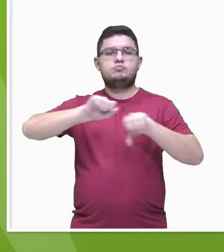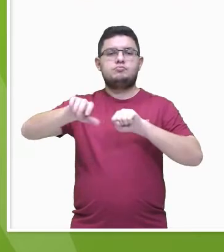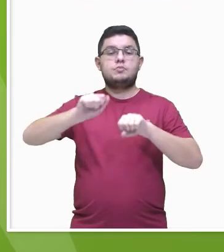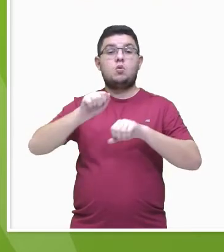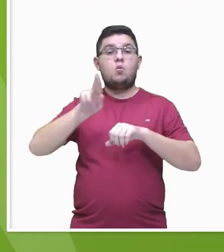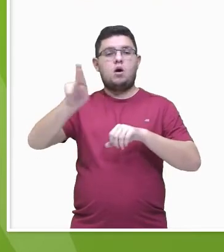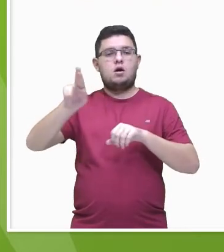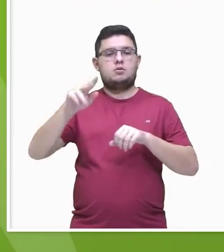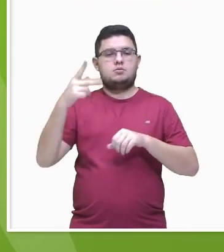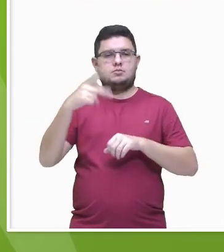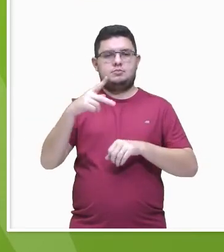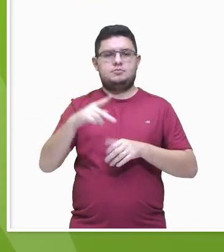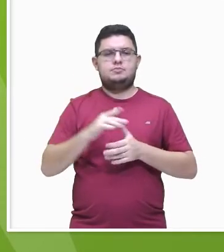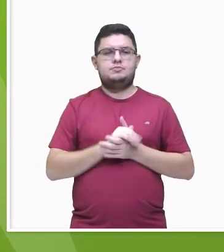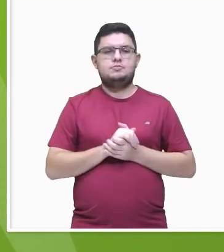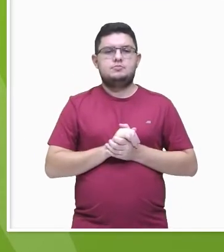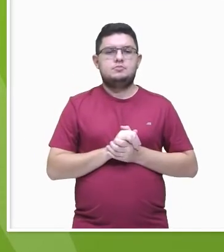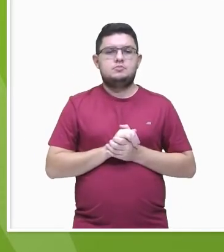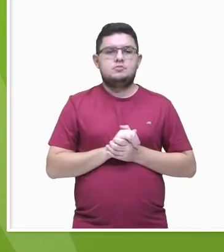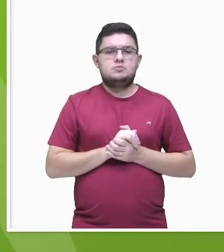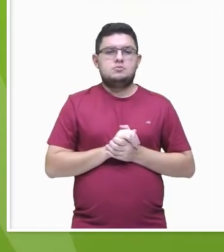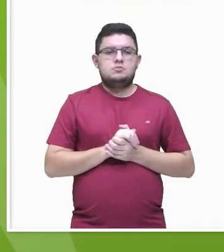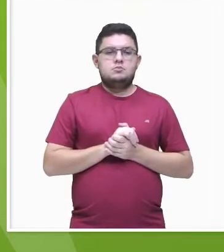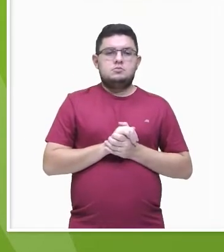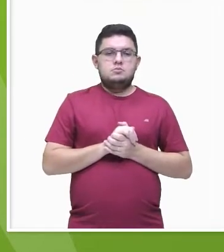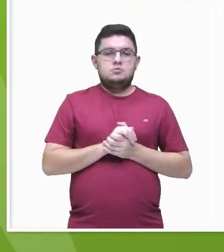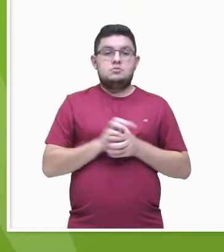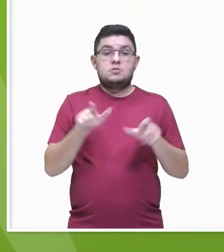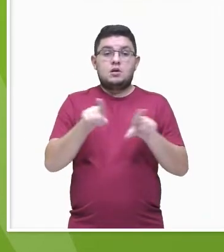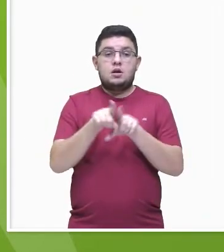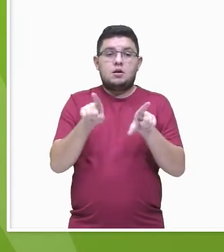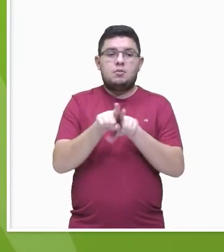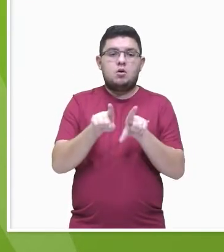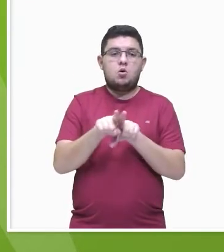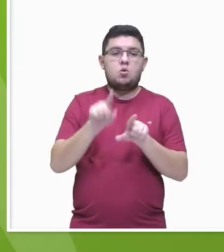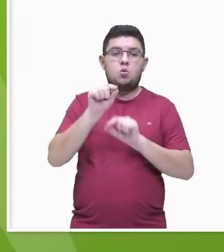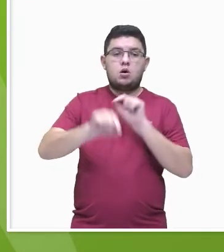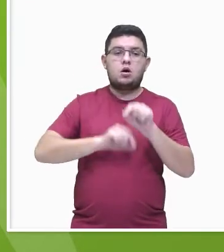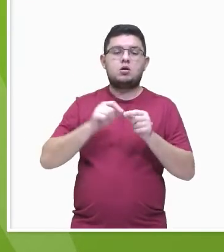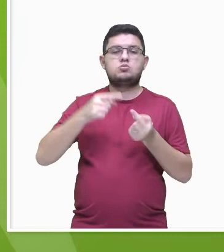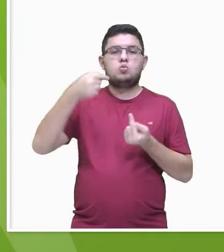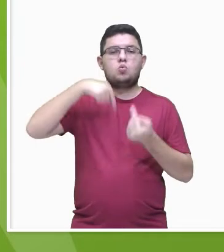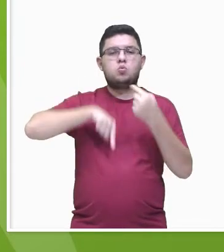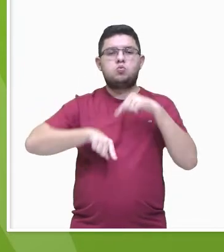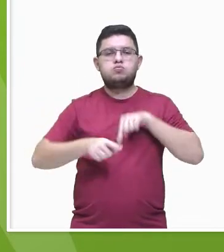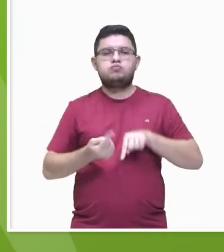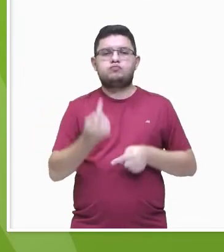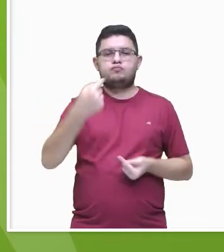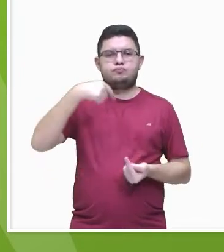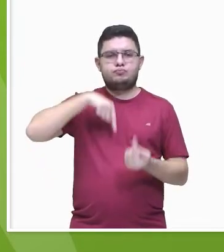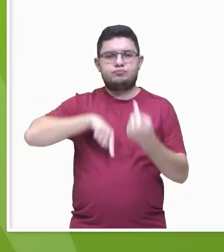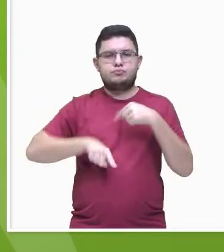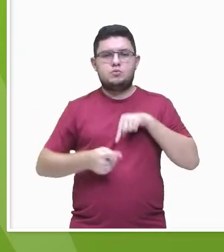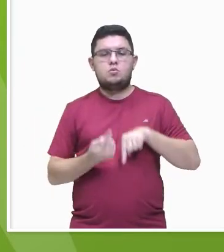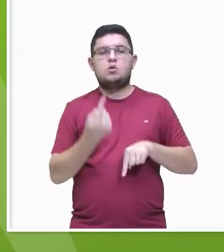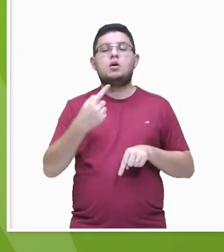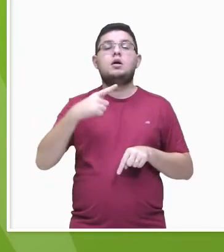E a circulação? Olha aí na próxima imagem. Há um líquido incolor que circula pelos